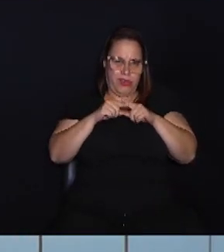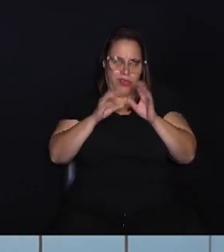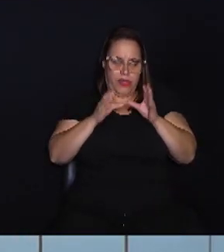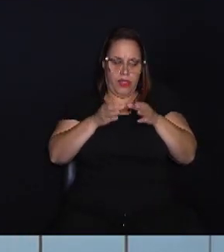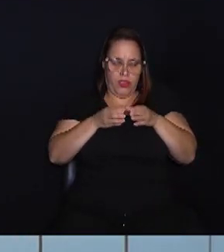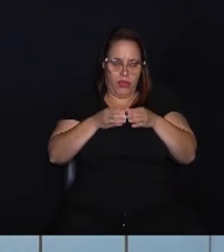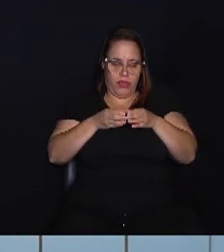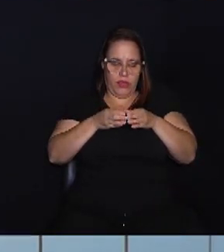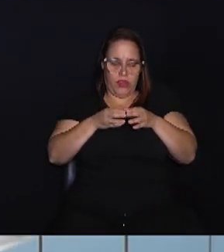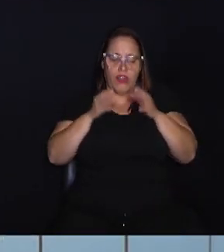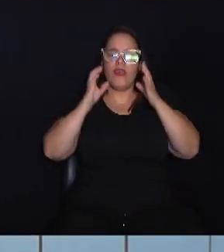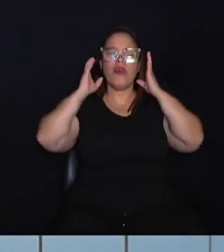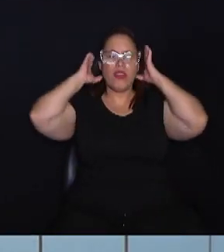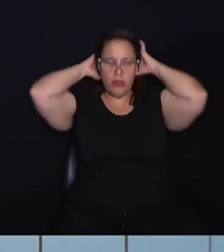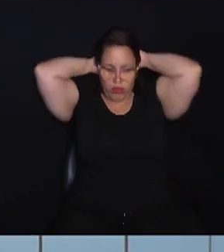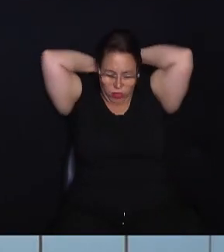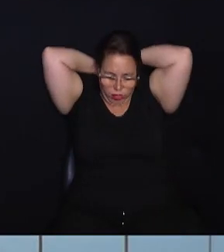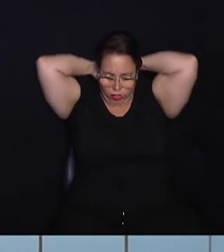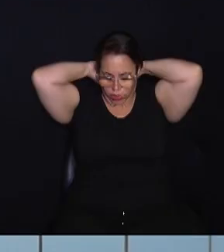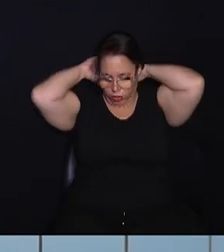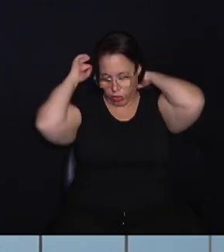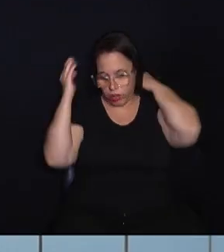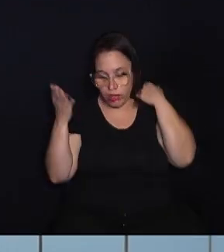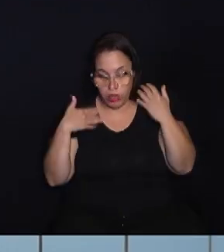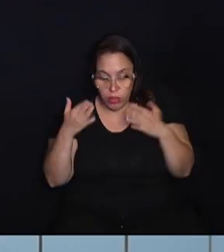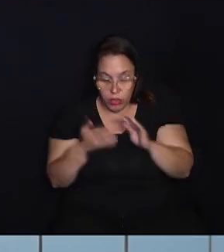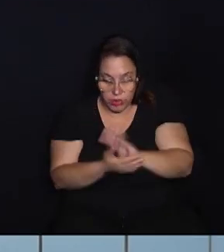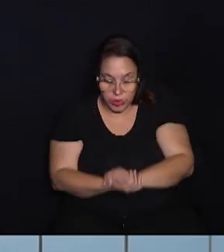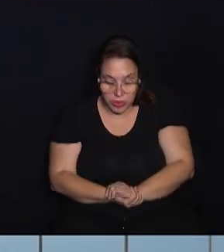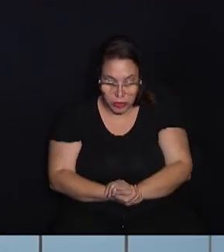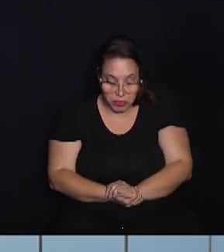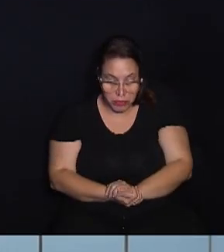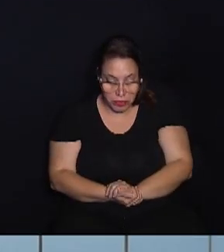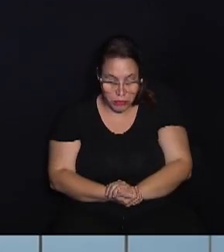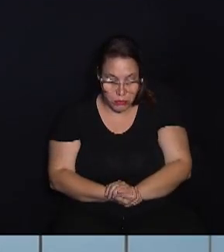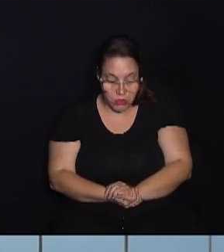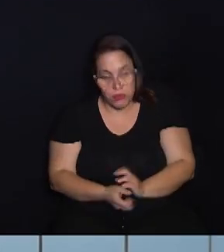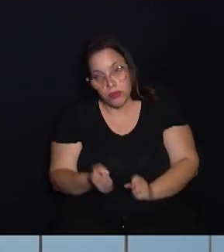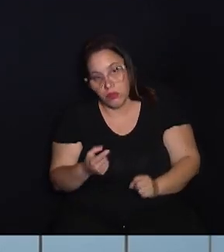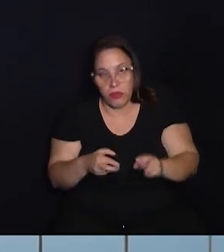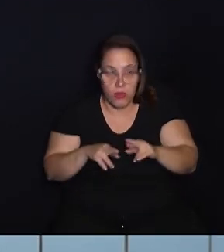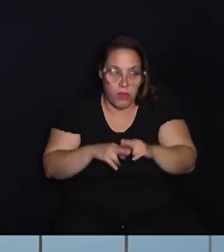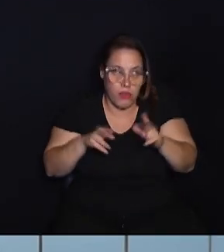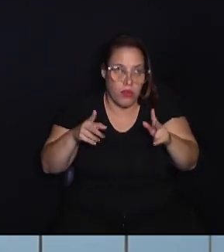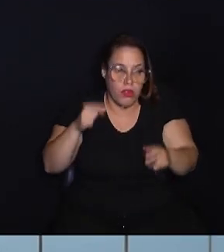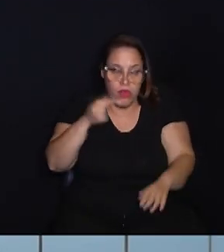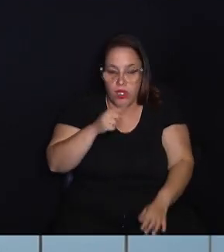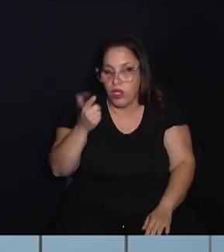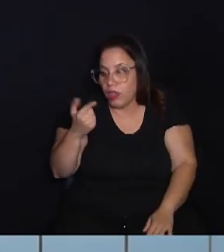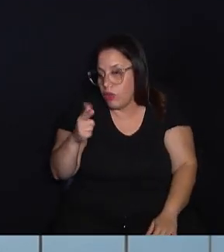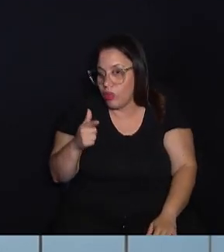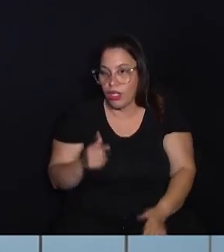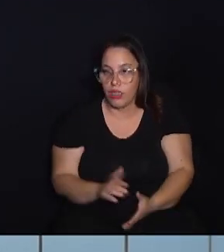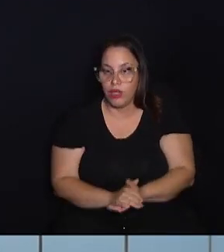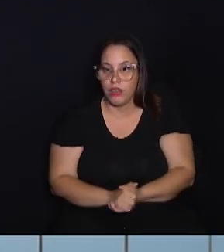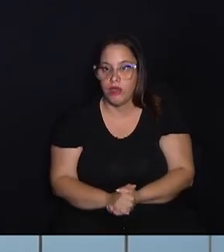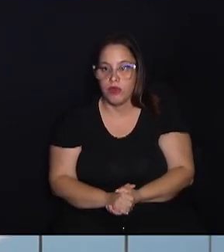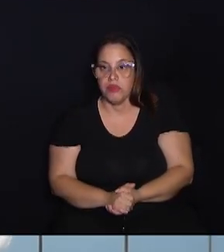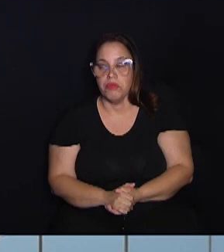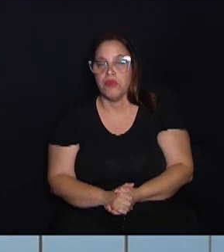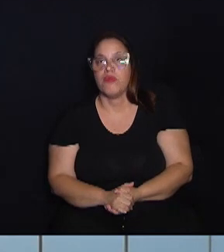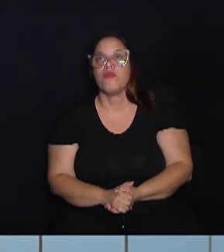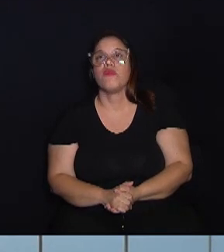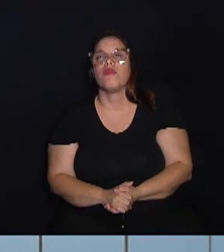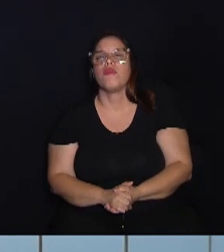grupos ligados à igreja, têm atitudes e comportamentos diferentes daqueles que não têm. Enfim, eu acho que